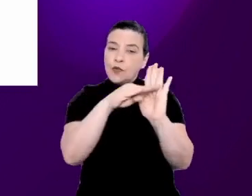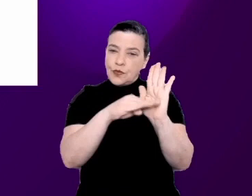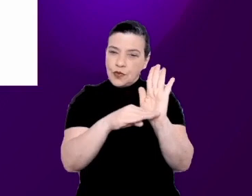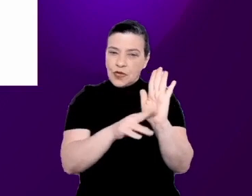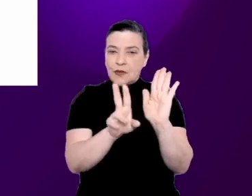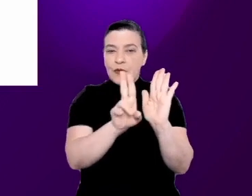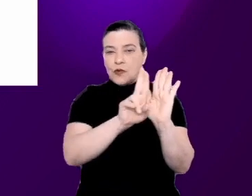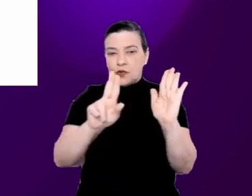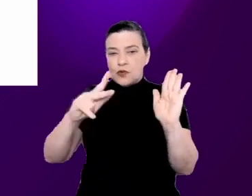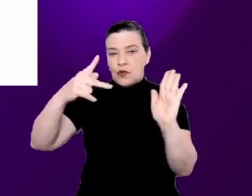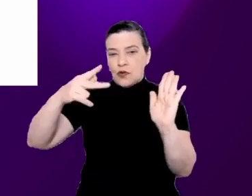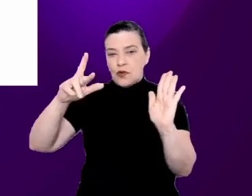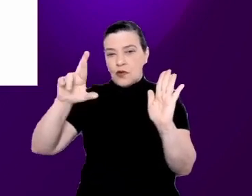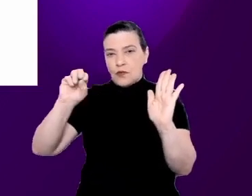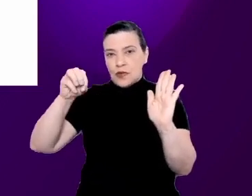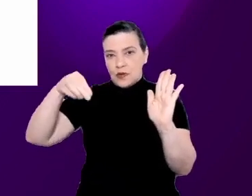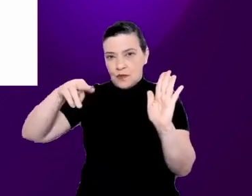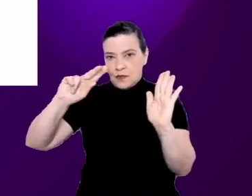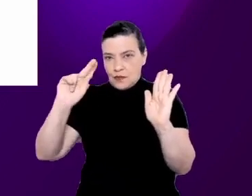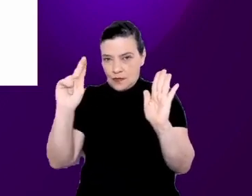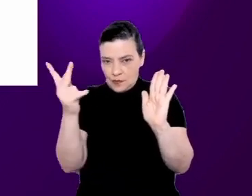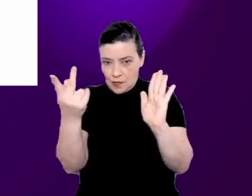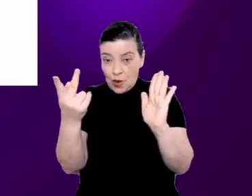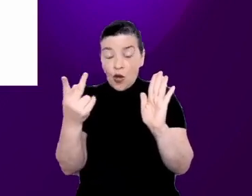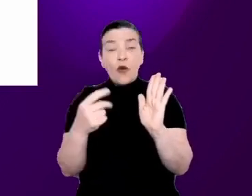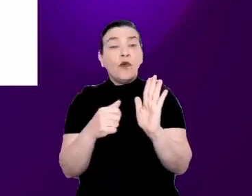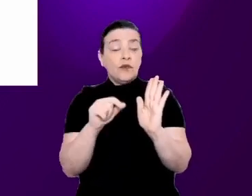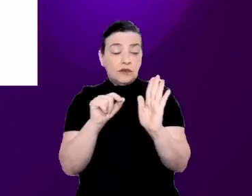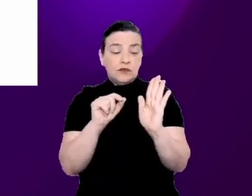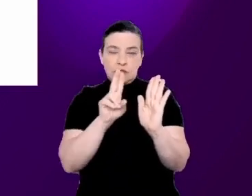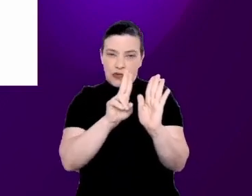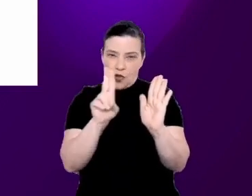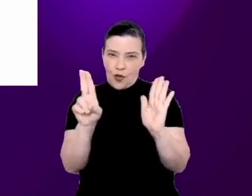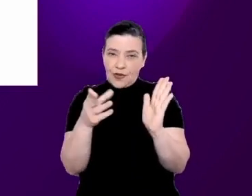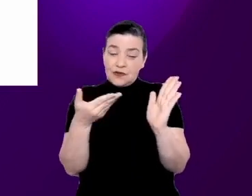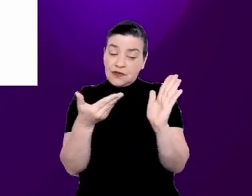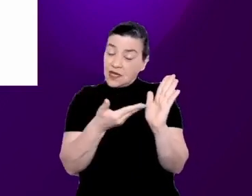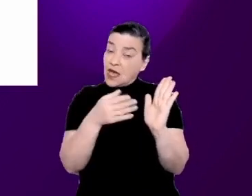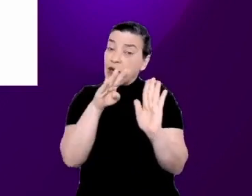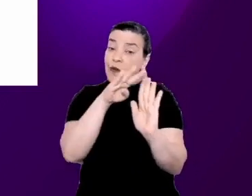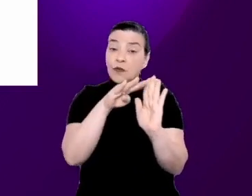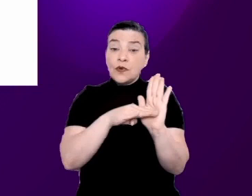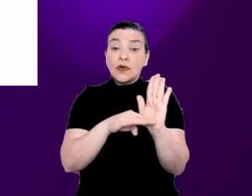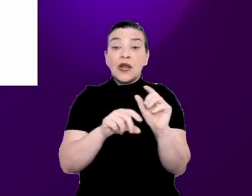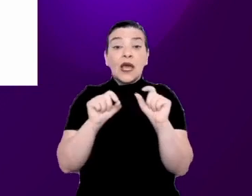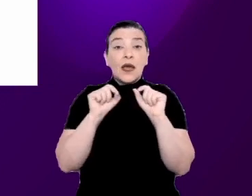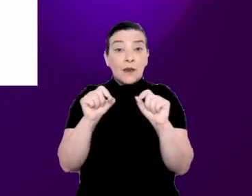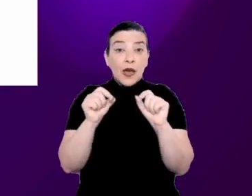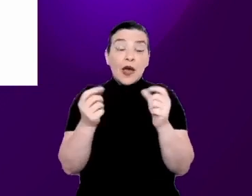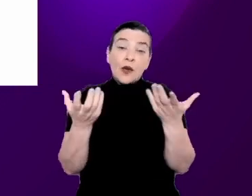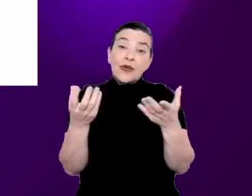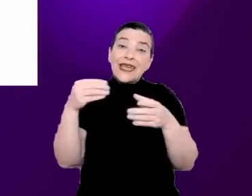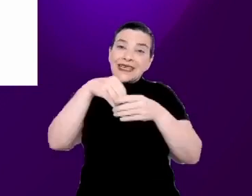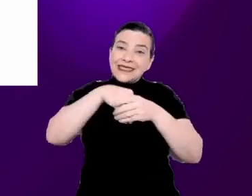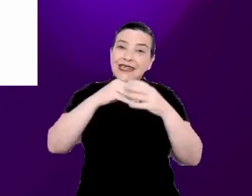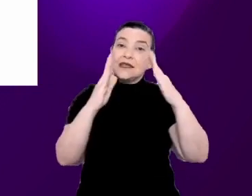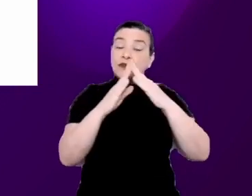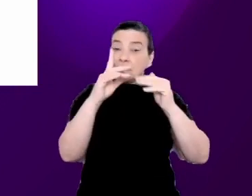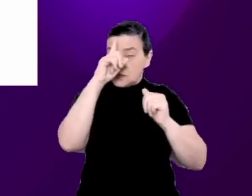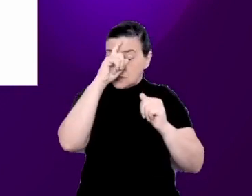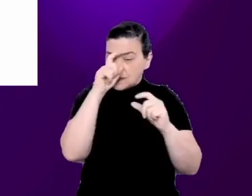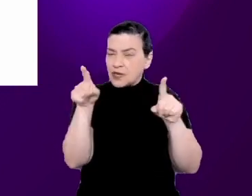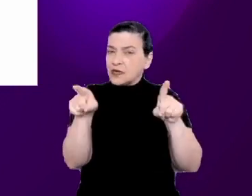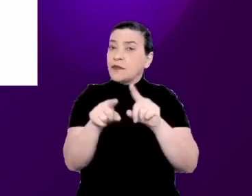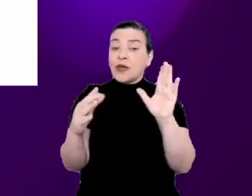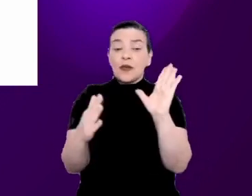de PROM também, parecido com PROMS, né? Chamamos de PROM, que é o nosso programa de mobilização hospitalar, e é uma proposta de